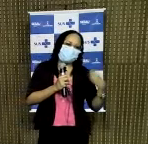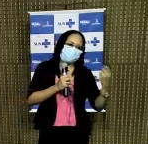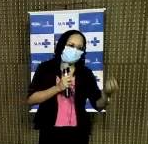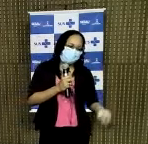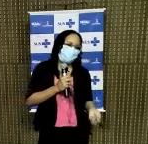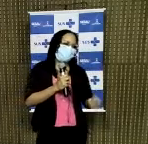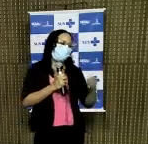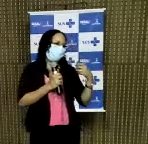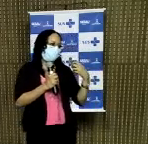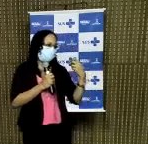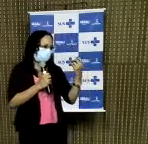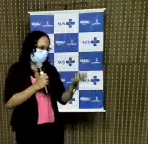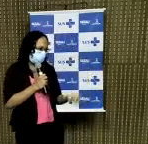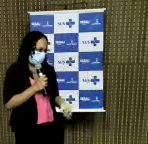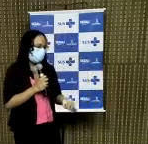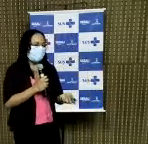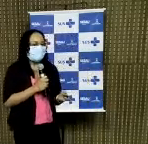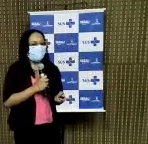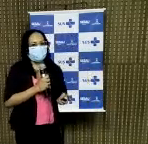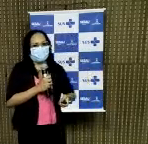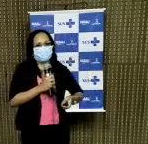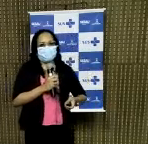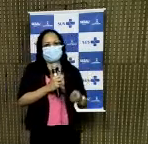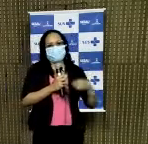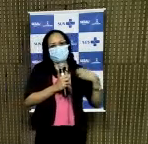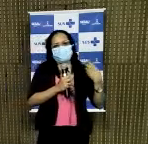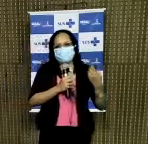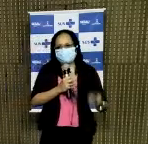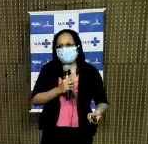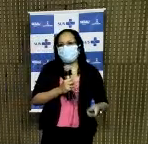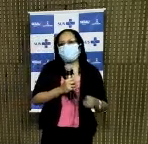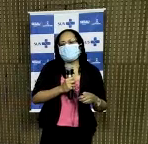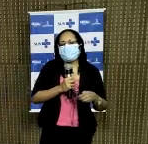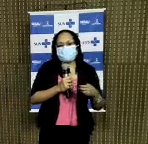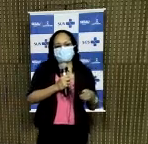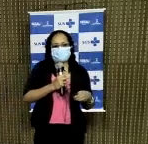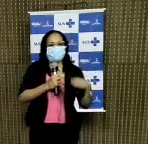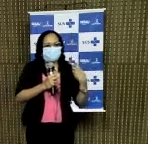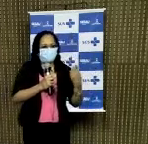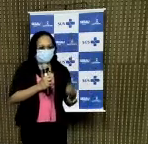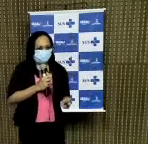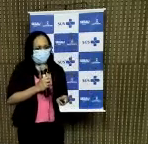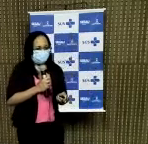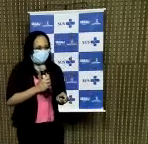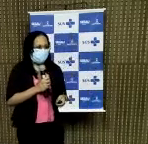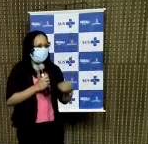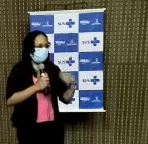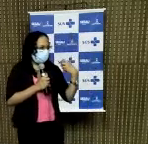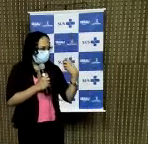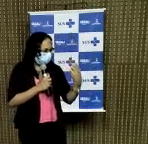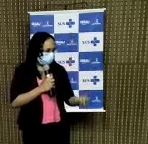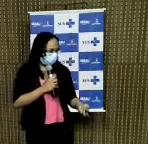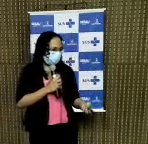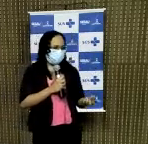O profissional farmacêutico é um profissional que ele tem qualificação, que é um profissional capaz de fazer esse atendimento aos pacientes, de